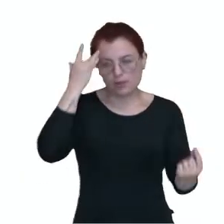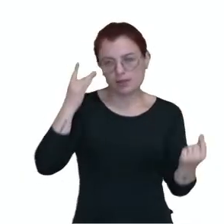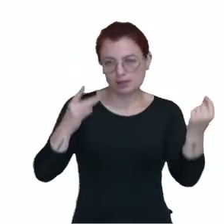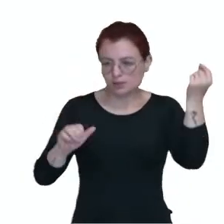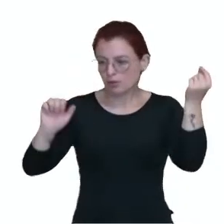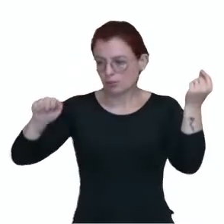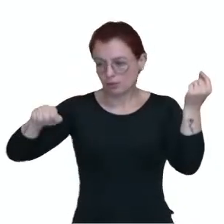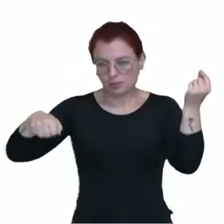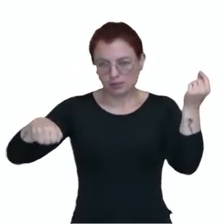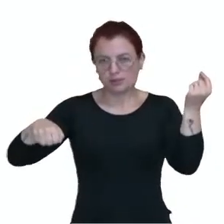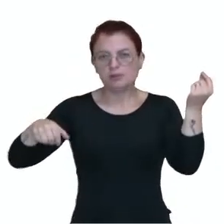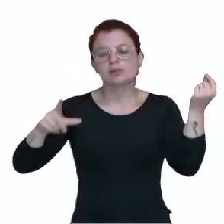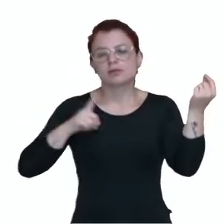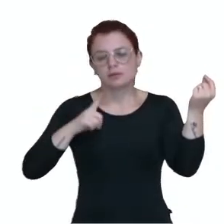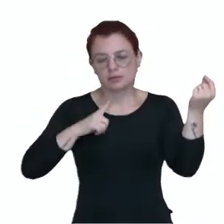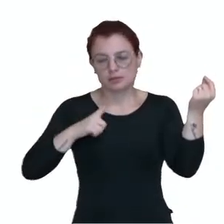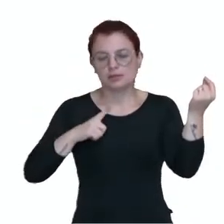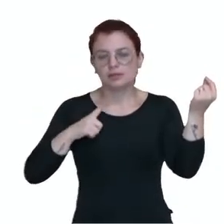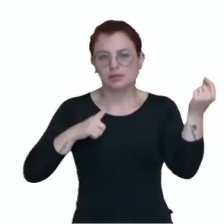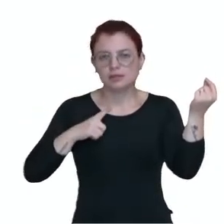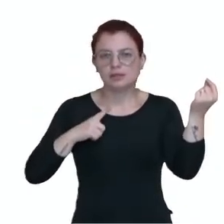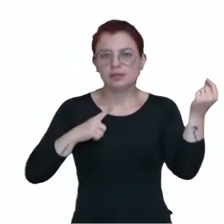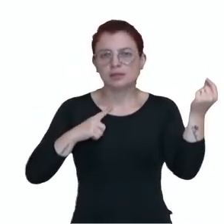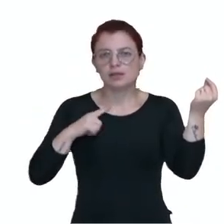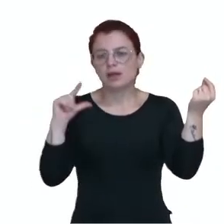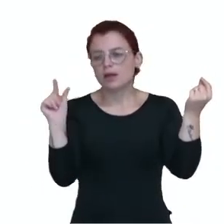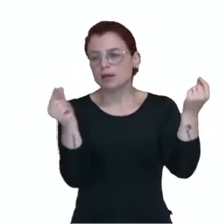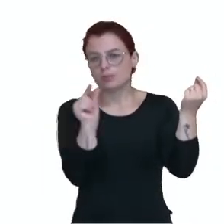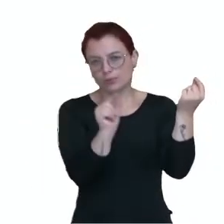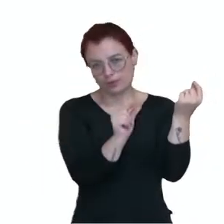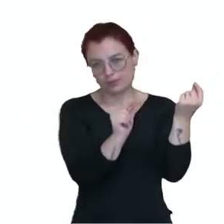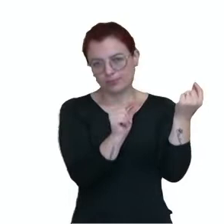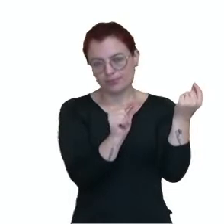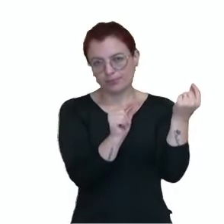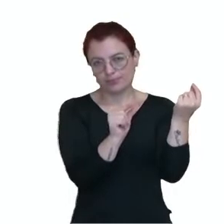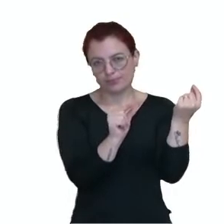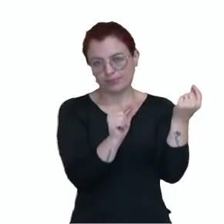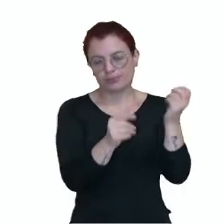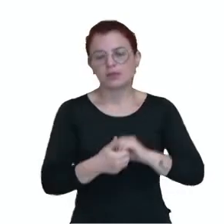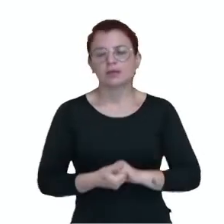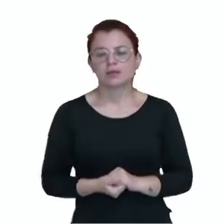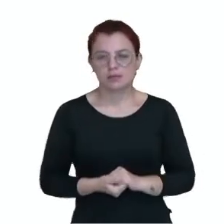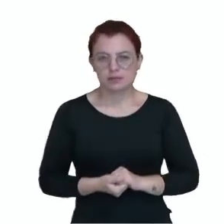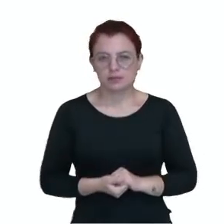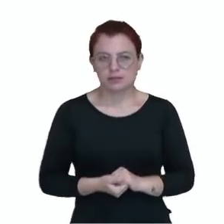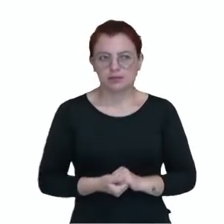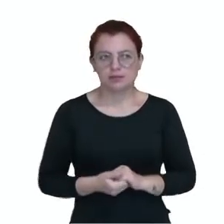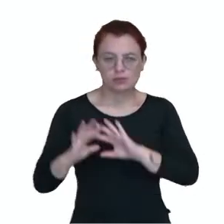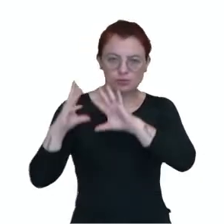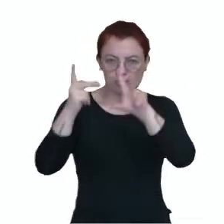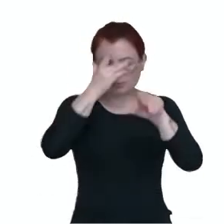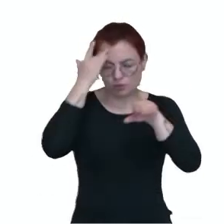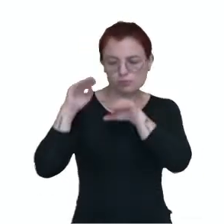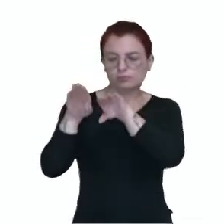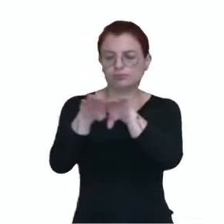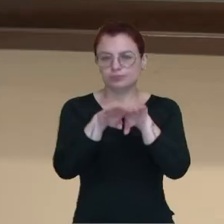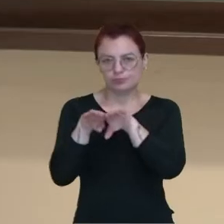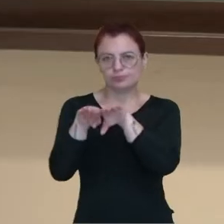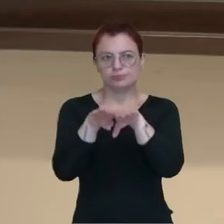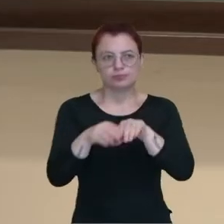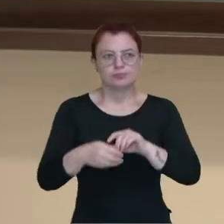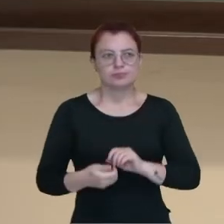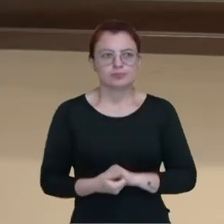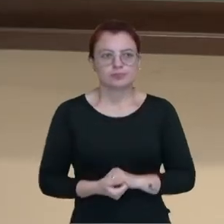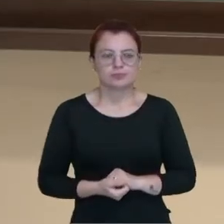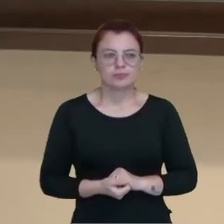aquela população, a diferença entre o mais rico e o mais pobre, a renda deles, é quase nenhuma. Significa que todo mundo ganha mais ou menos a